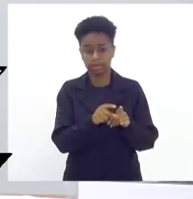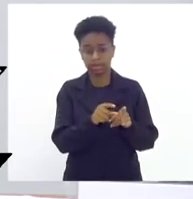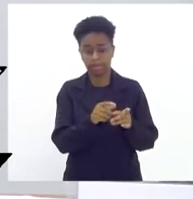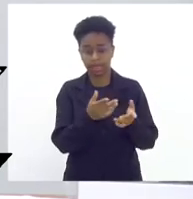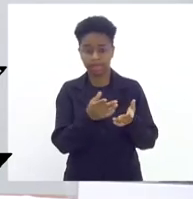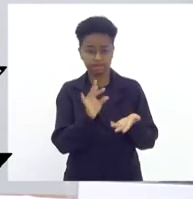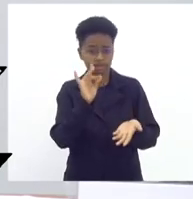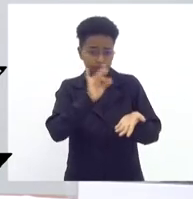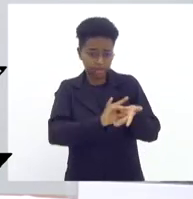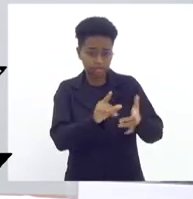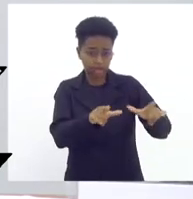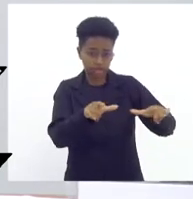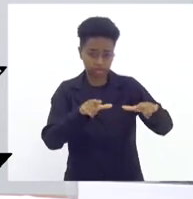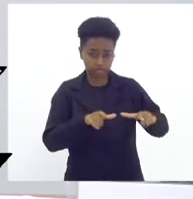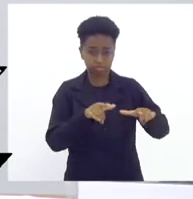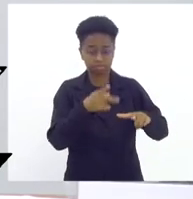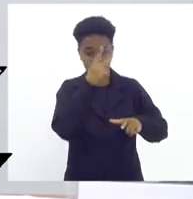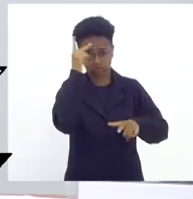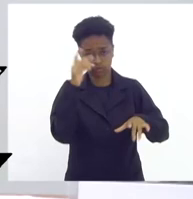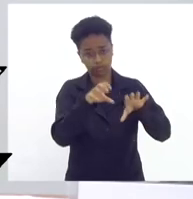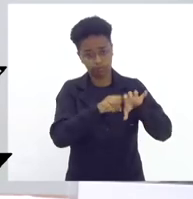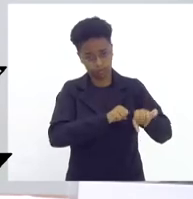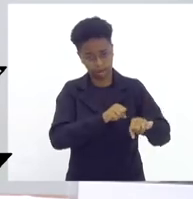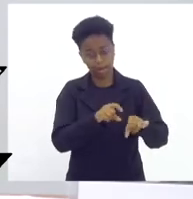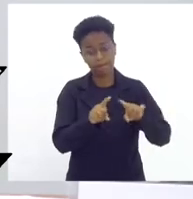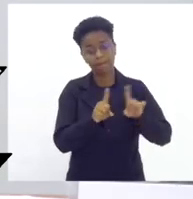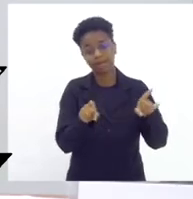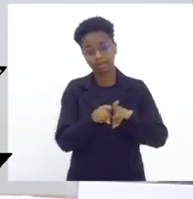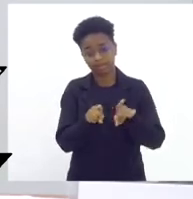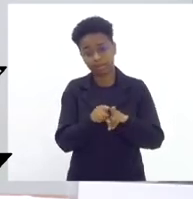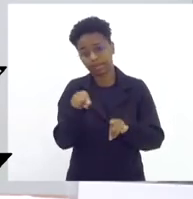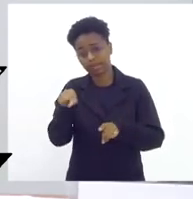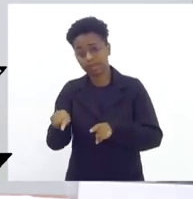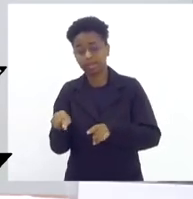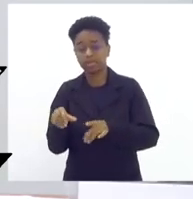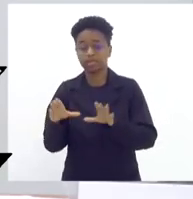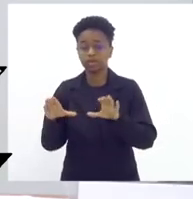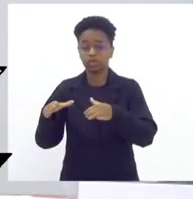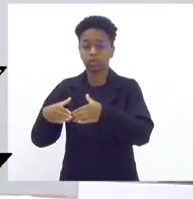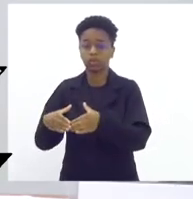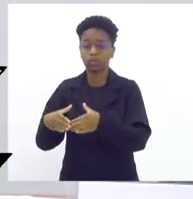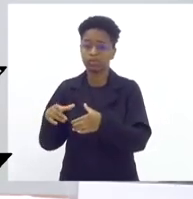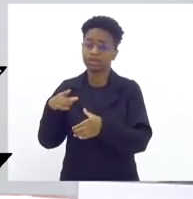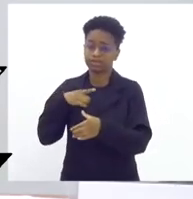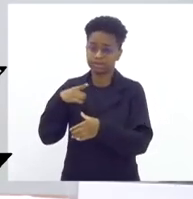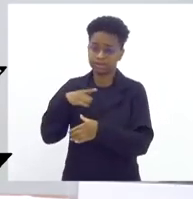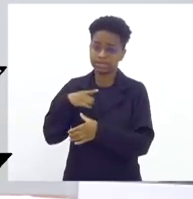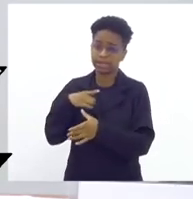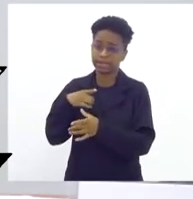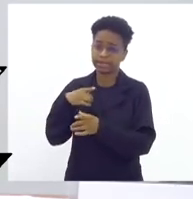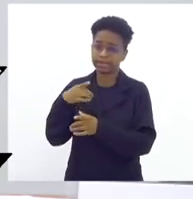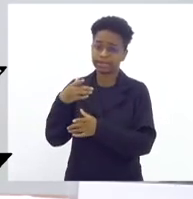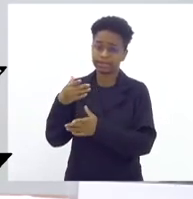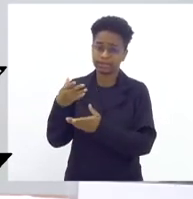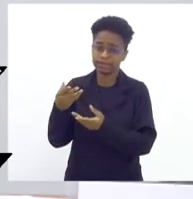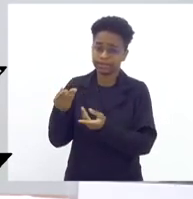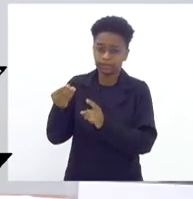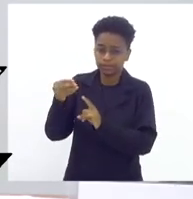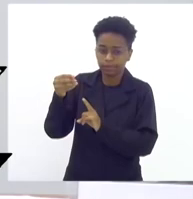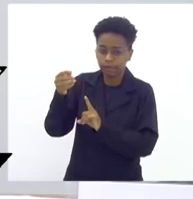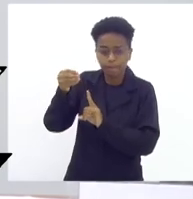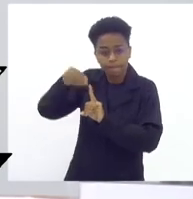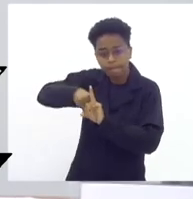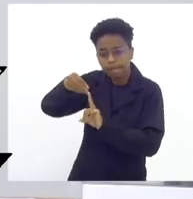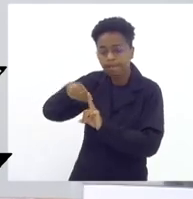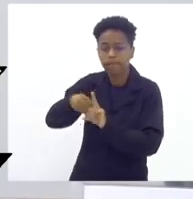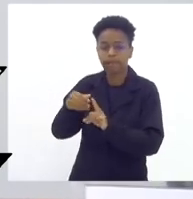dos Migrantes que vem para cá mas há que eles também não numa faixa de vulnerabilidade tão grande que a precarização